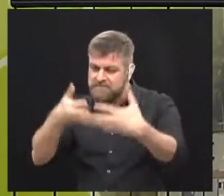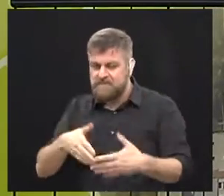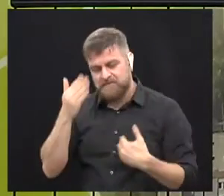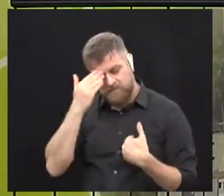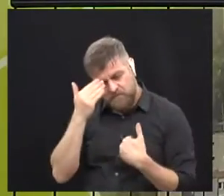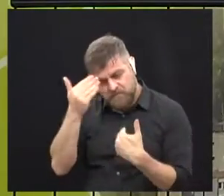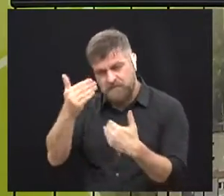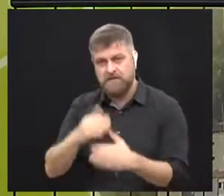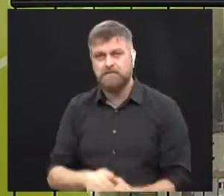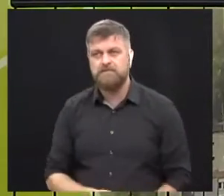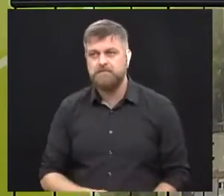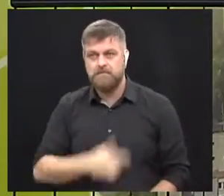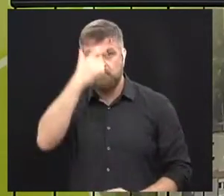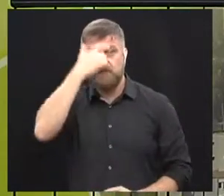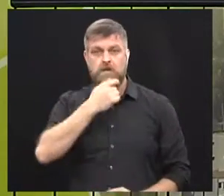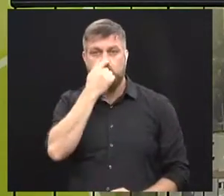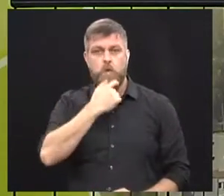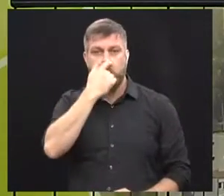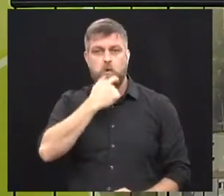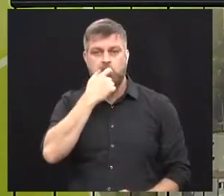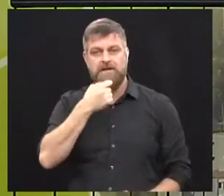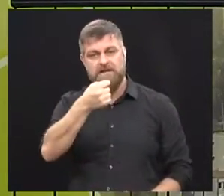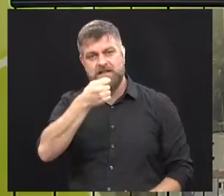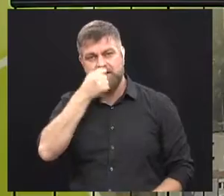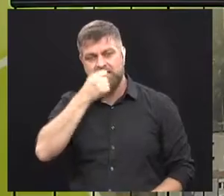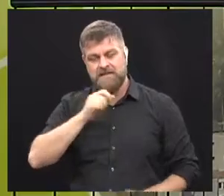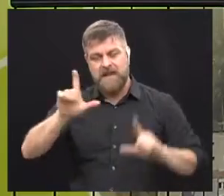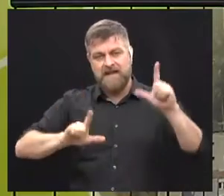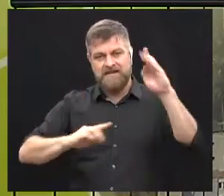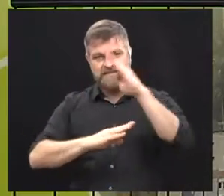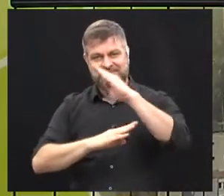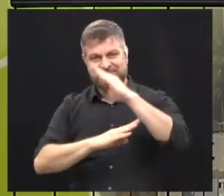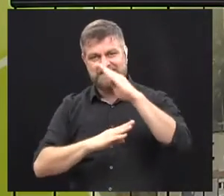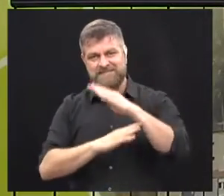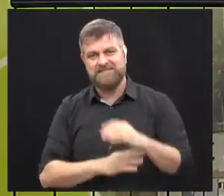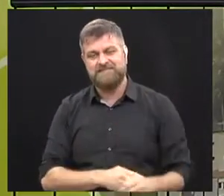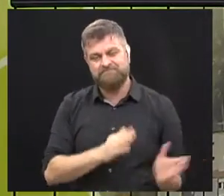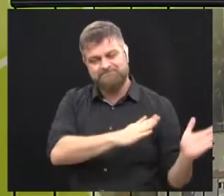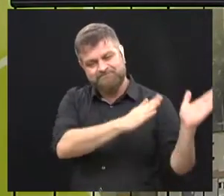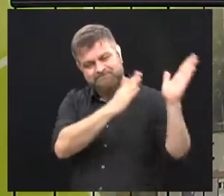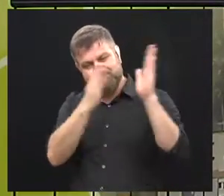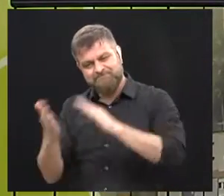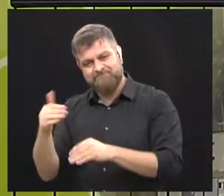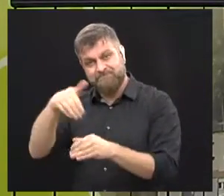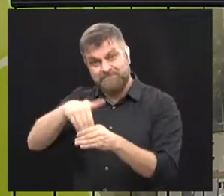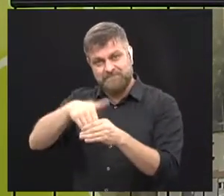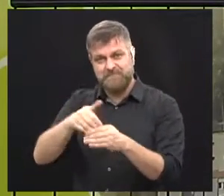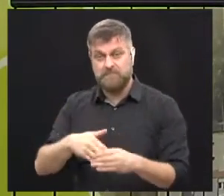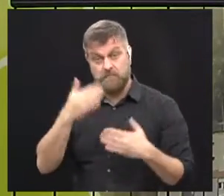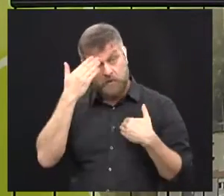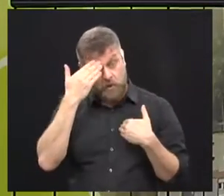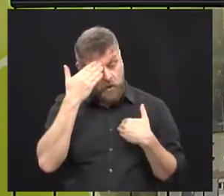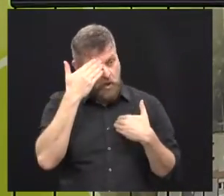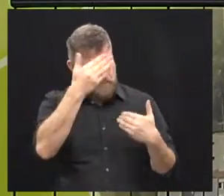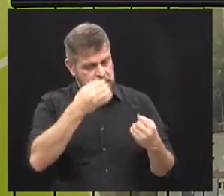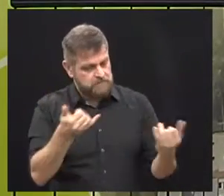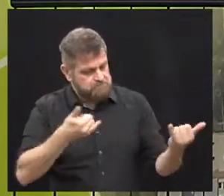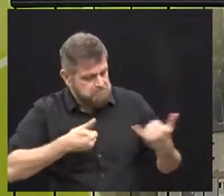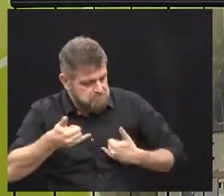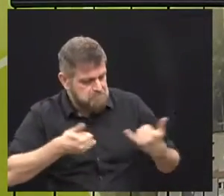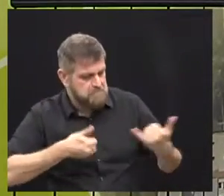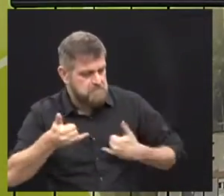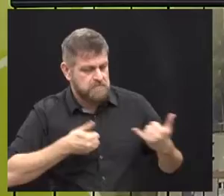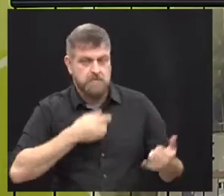municipais. Eu sou o Rubens Morelli, na cobertura das eleições para a TV Câmara Campinas. Muito obrigado pelas